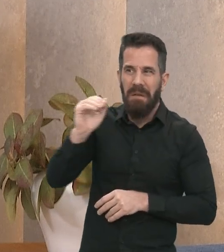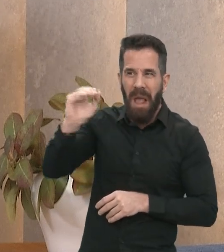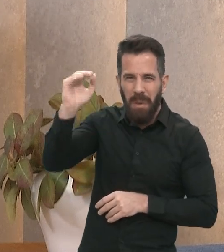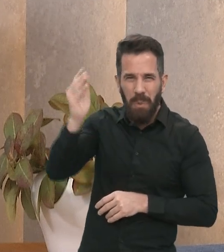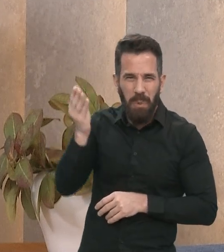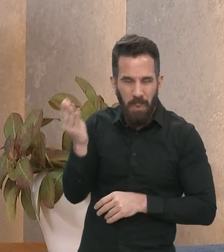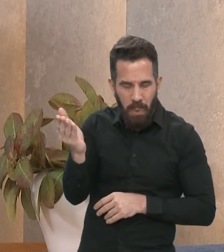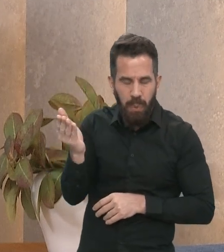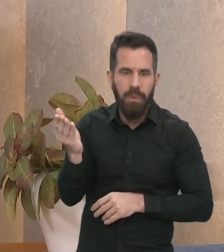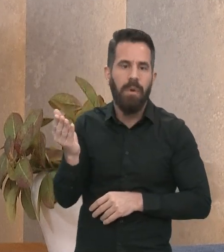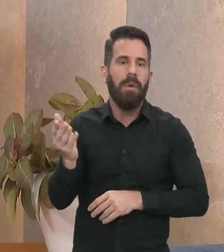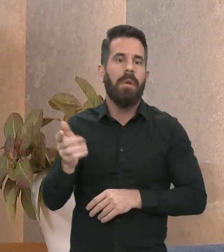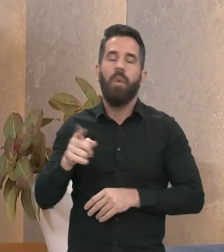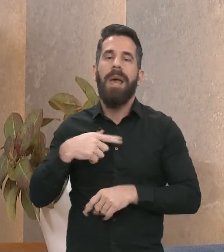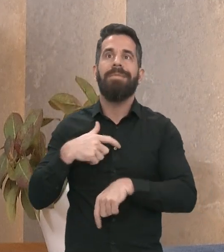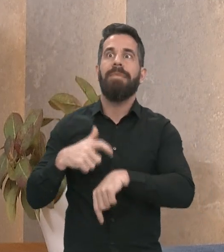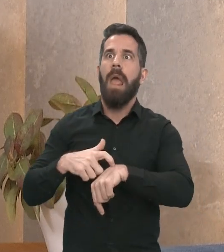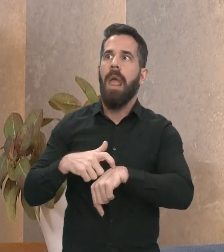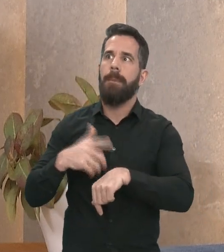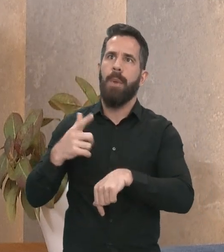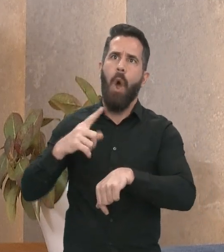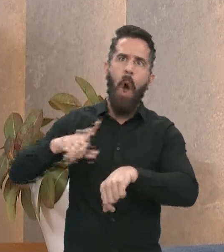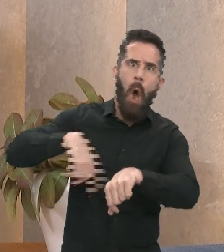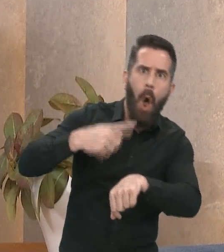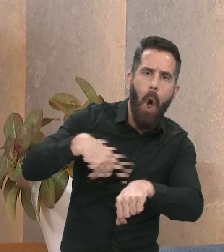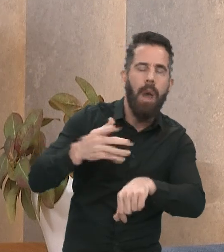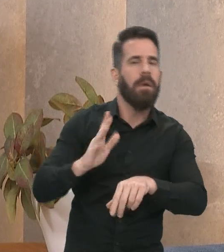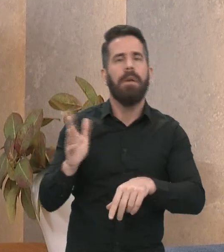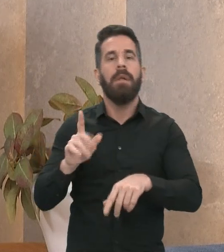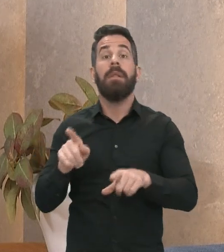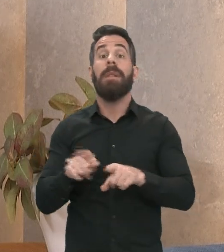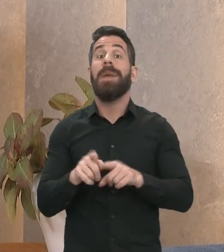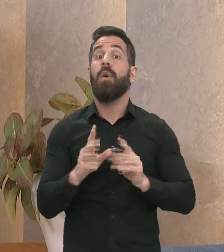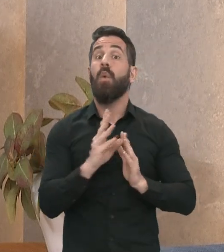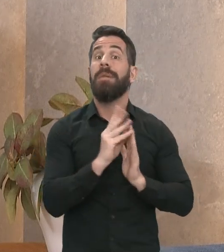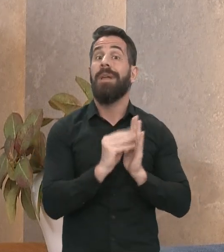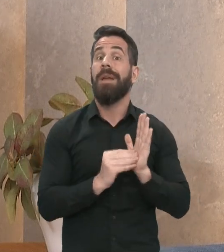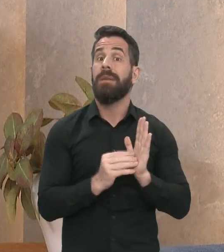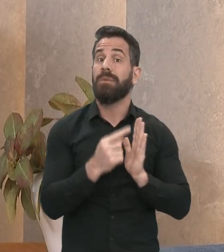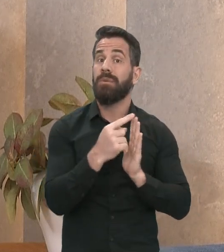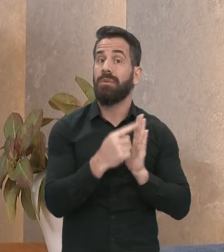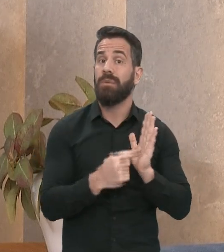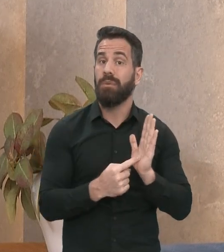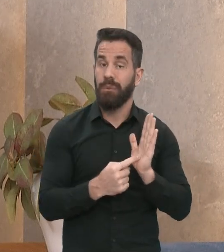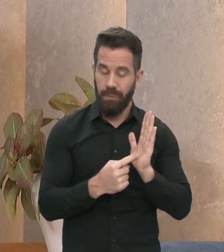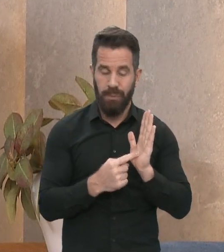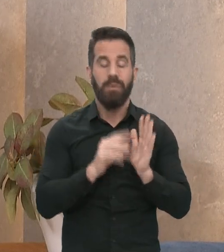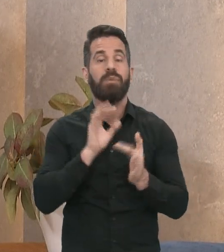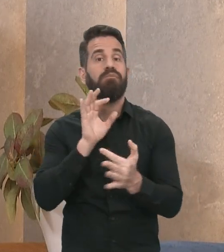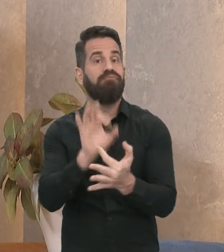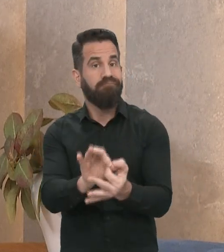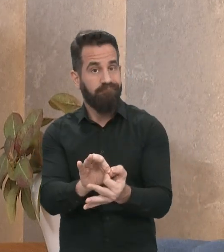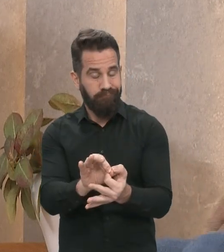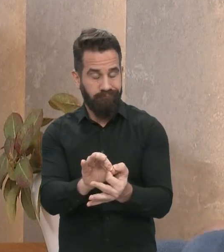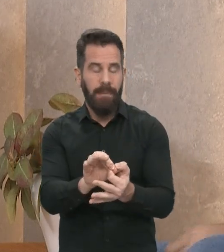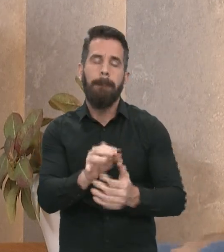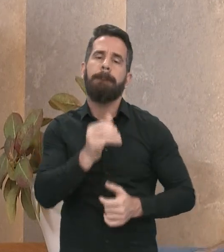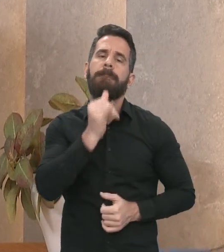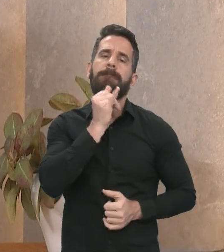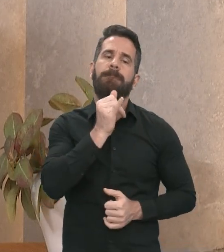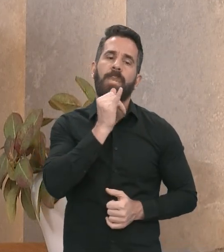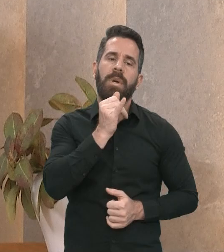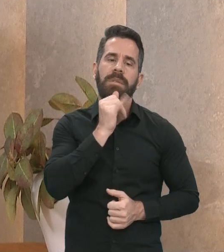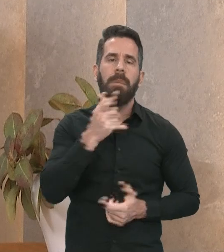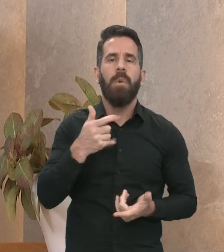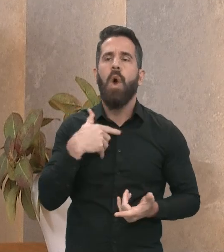o contexto e conteúdo. E quando a gente fala de conteúdo, a gente fala sobre a qualidade desse vídeo que está sendo